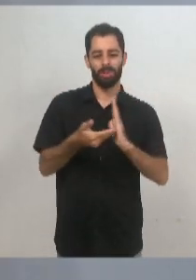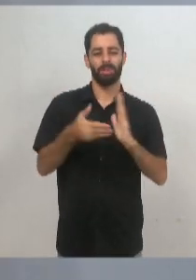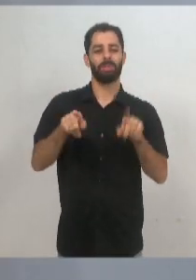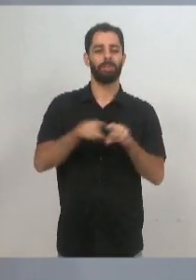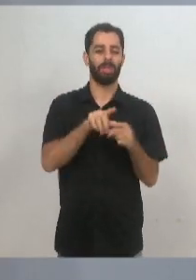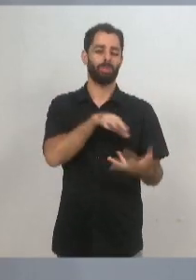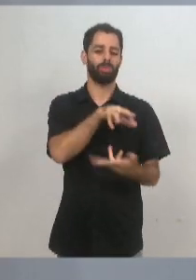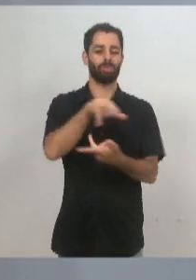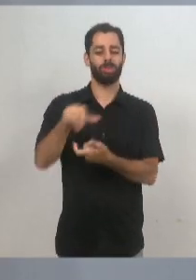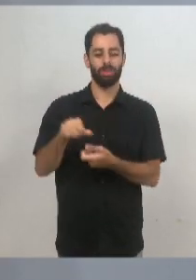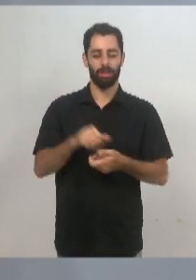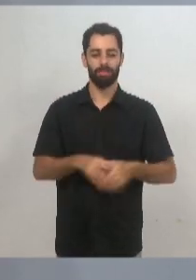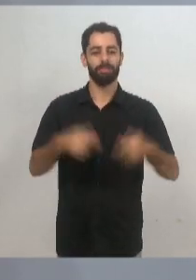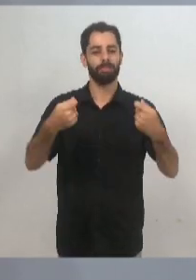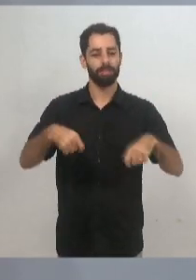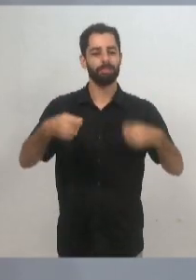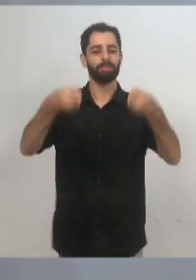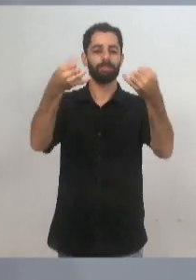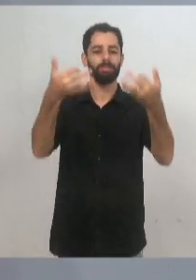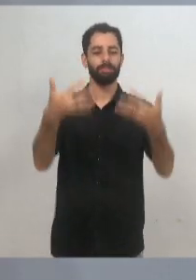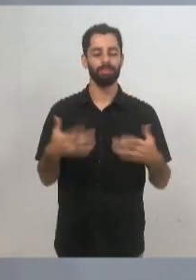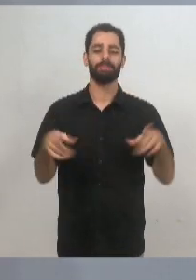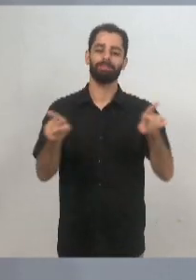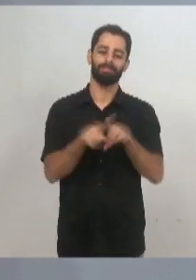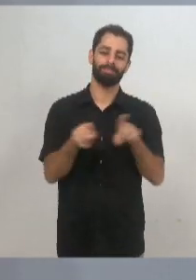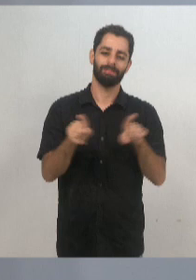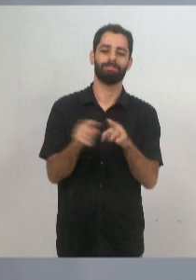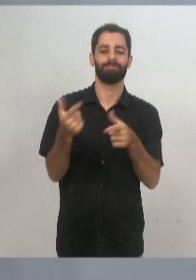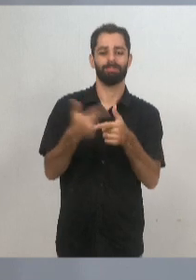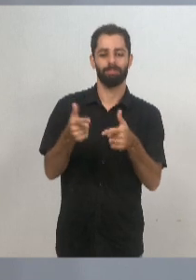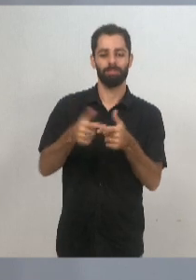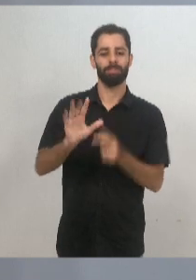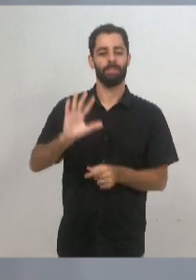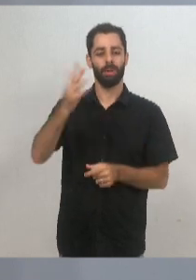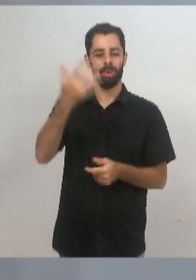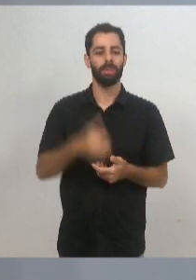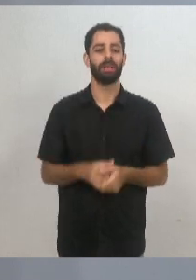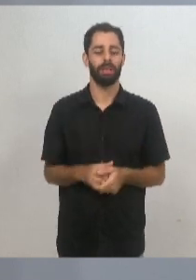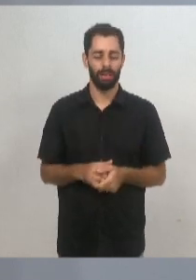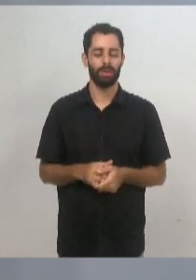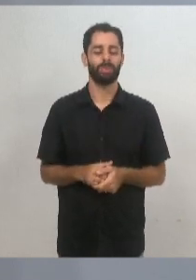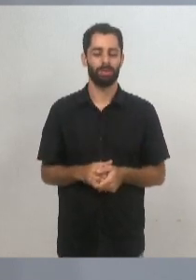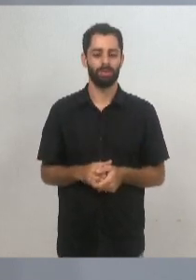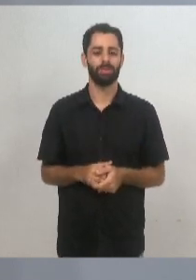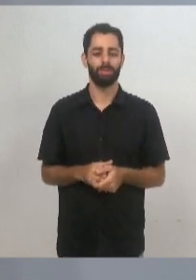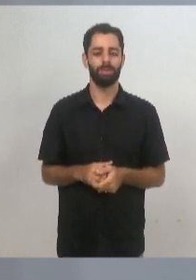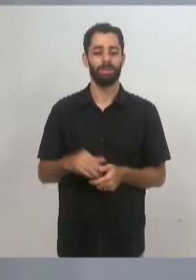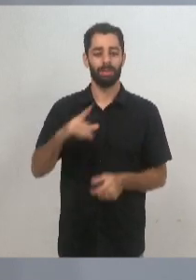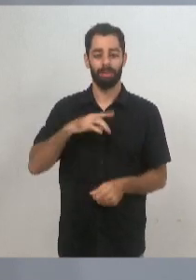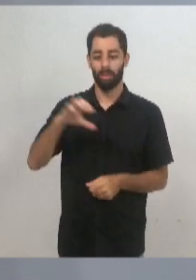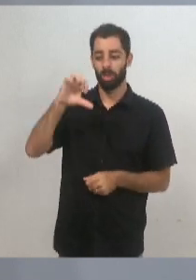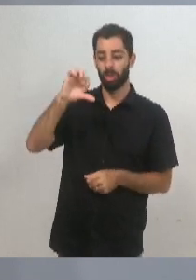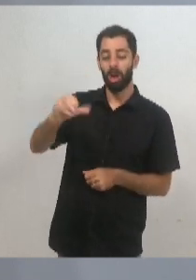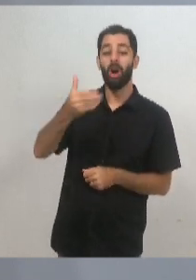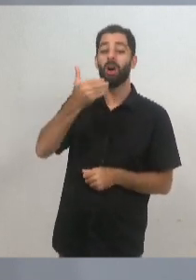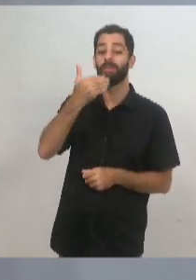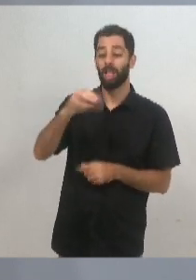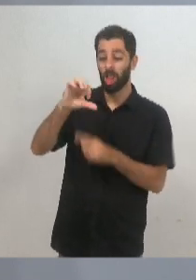Mundial. E eu preciso dizer, gente, de uma situação. Após ter 9